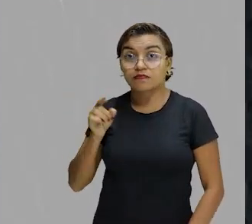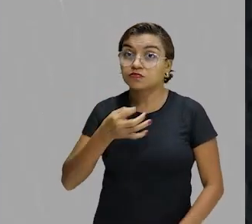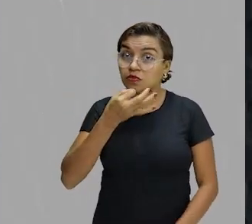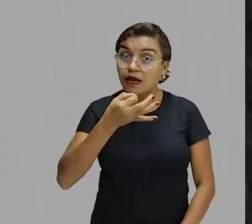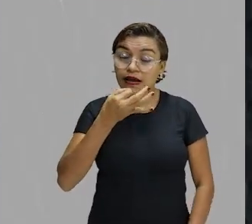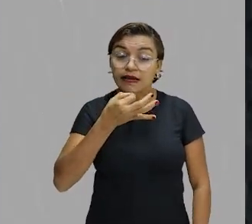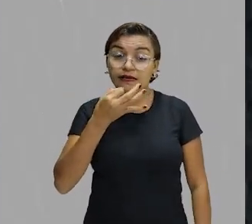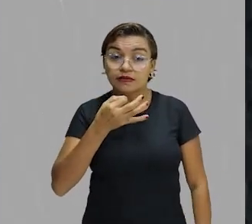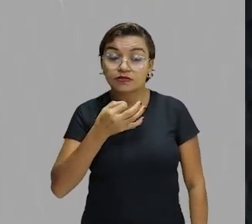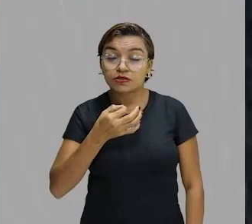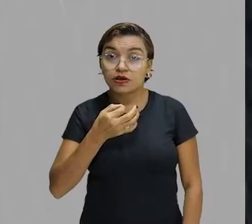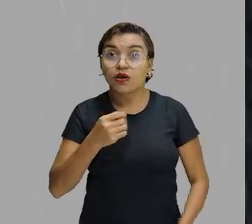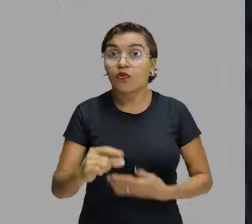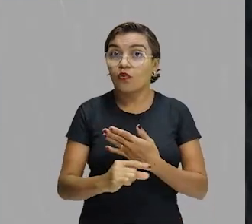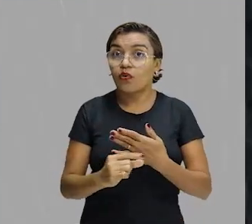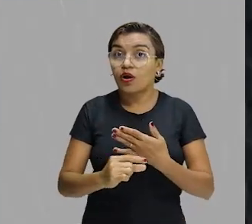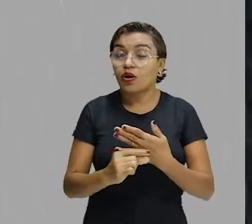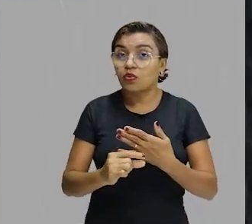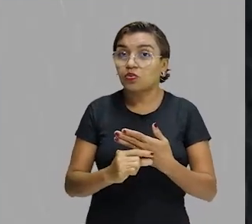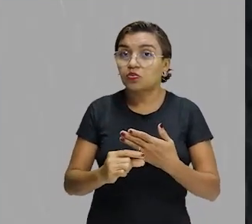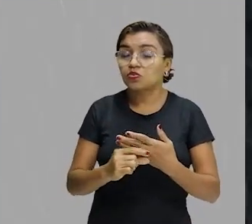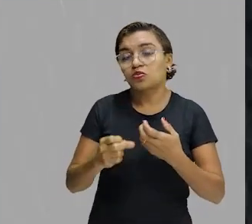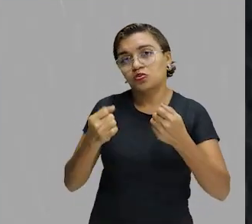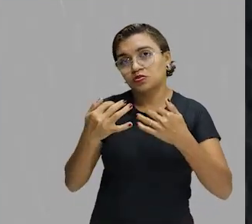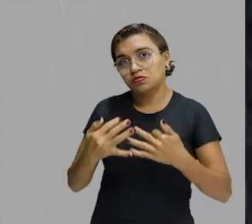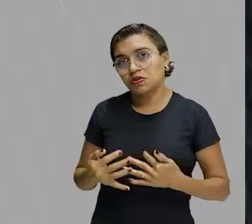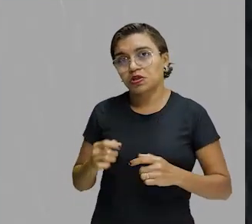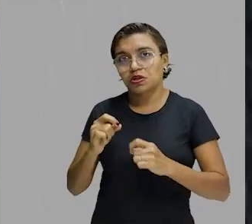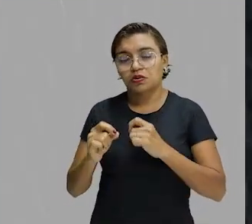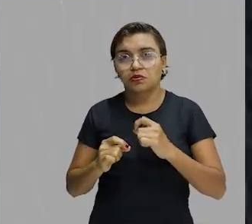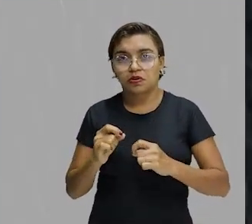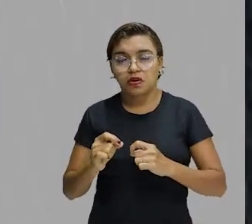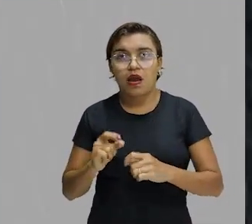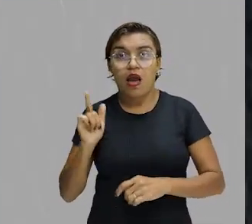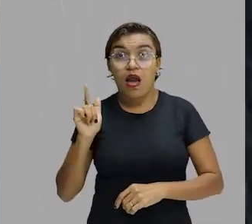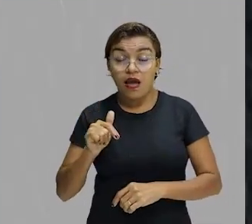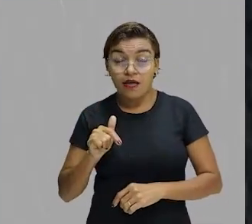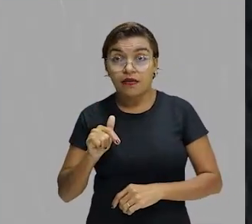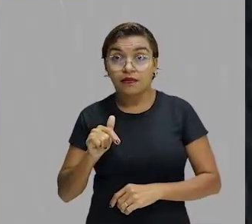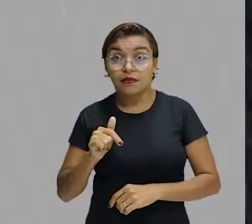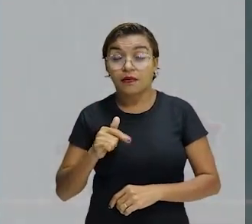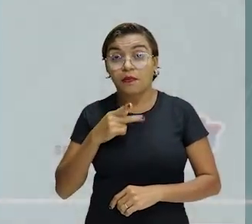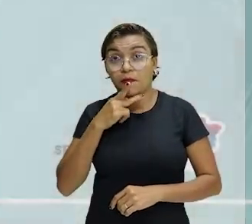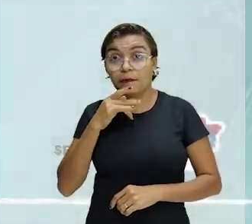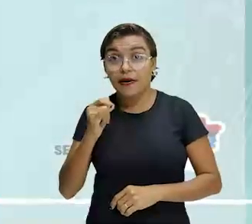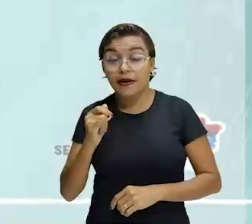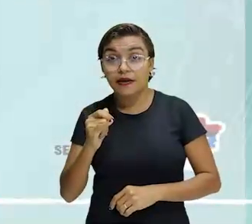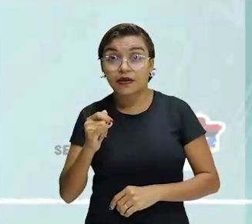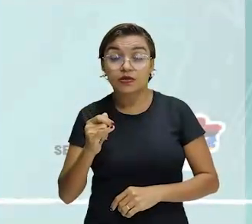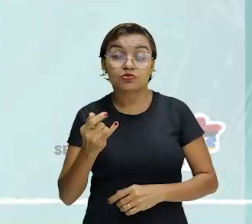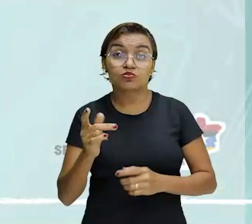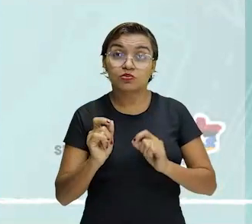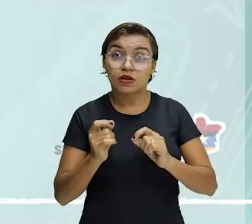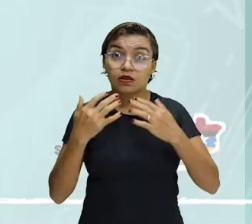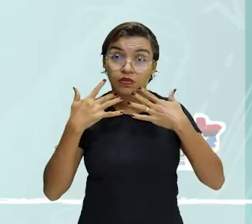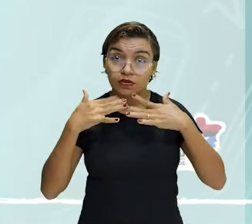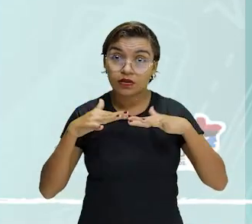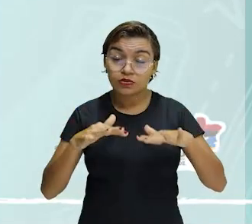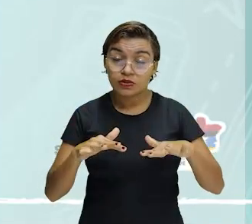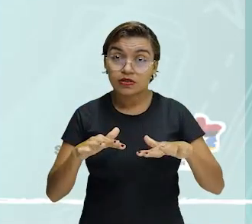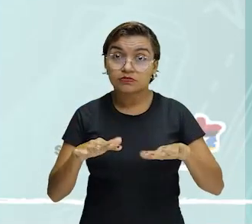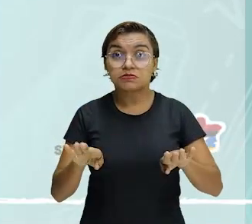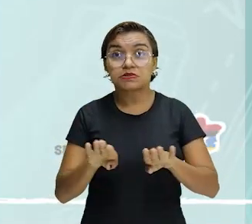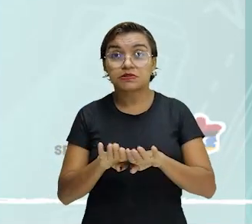que o Émile Zola, que tal pela teoria é literalmente o pai do naturalismo, e o naturalismo surge como vertente do realismo,